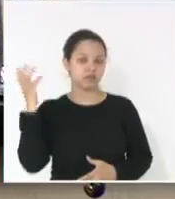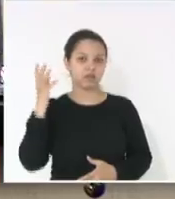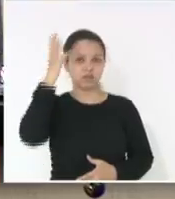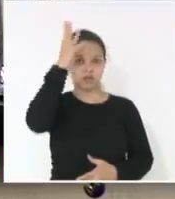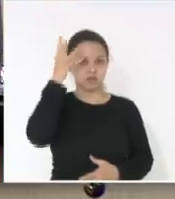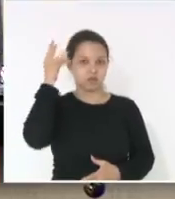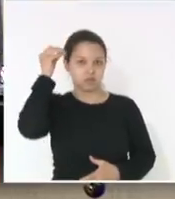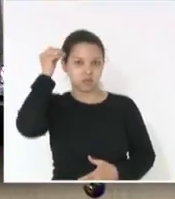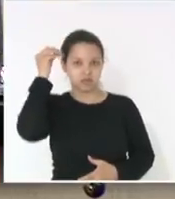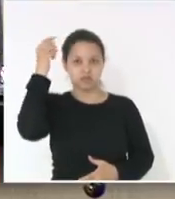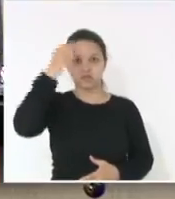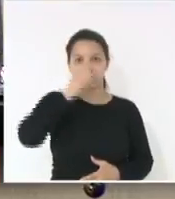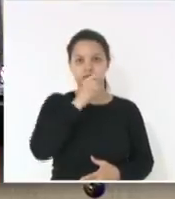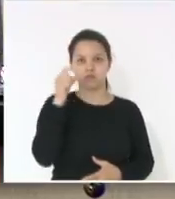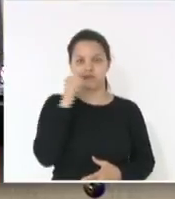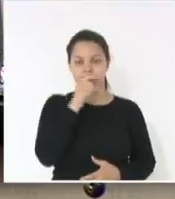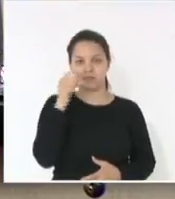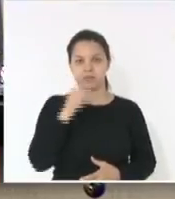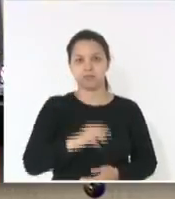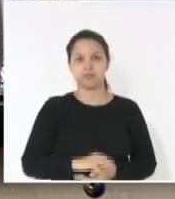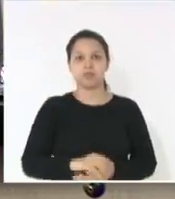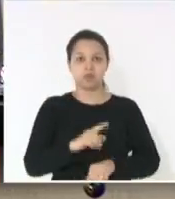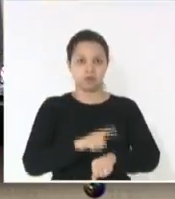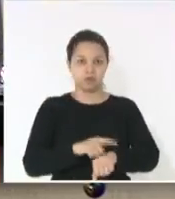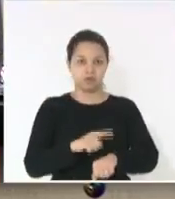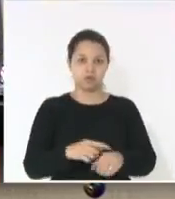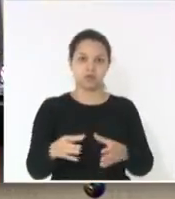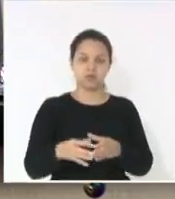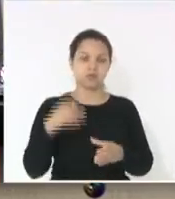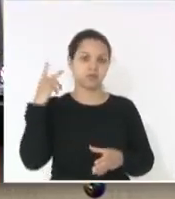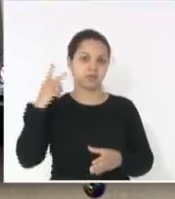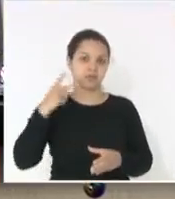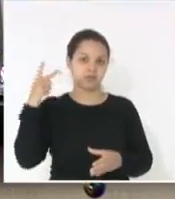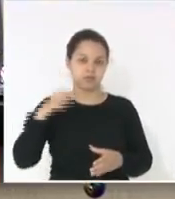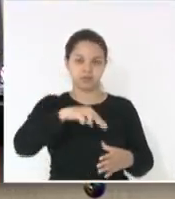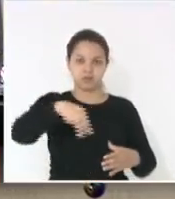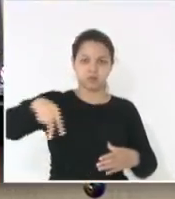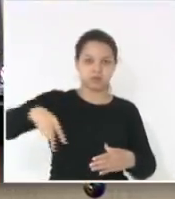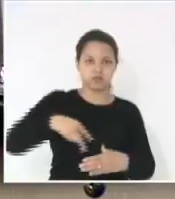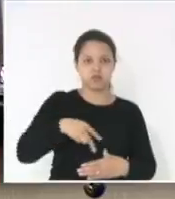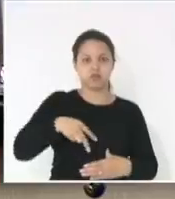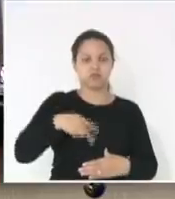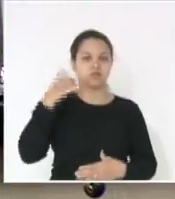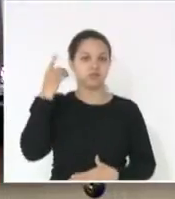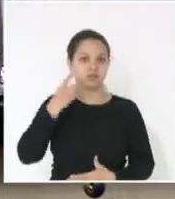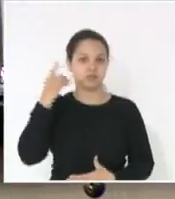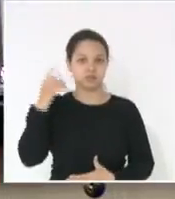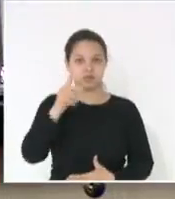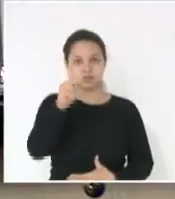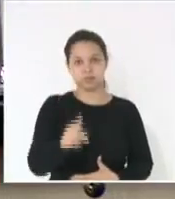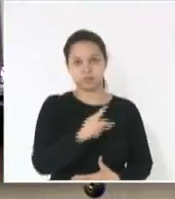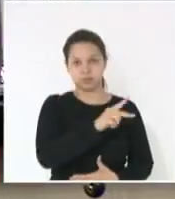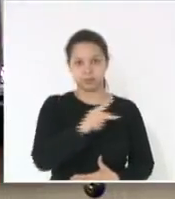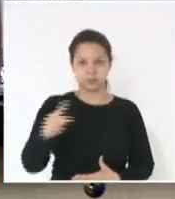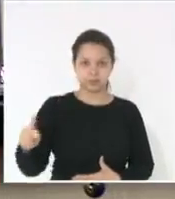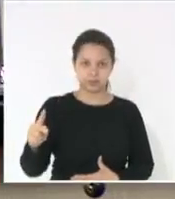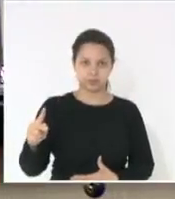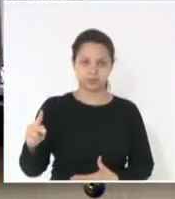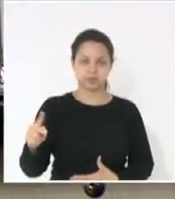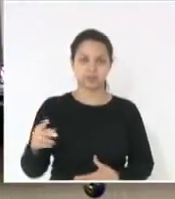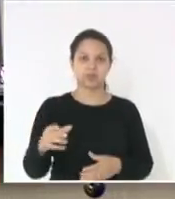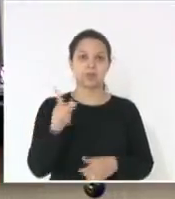Carminati, Dirceu Dresch. No horário destinado aos partidos políticos, ocupar a tribuna os senhores deputados Padre Pedro Baldiceira, pelo